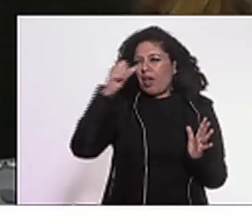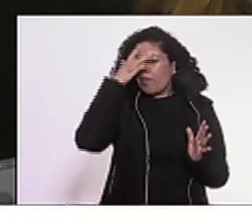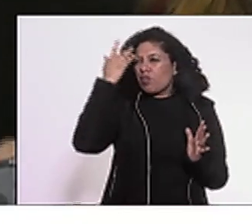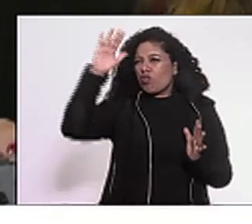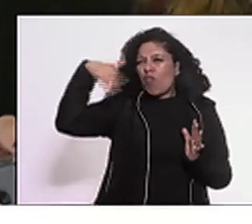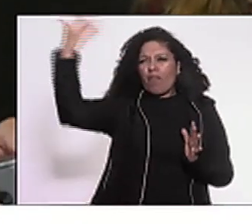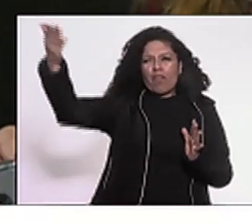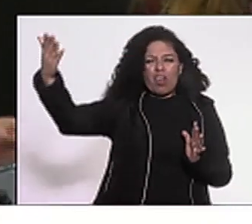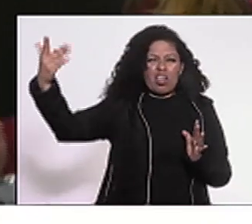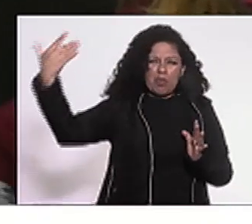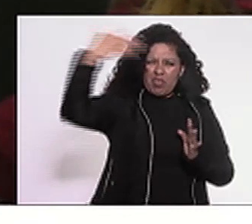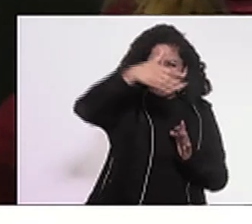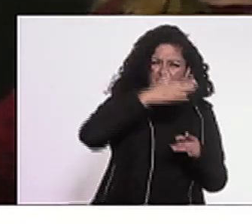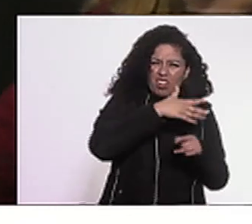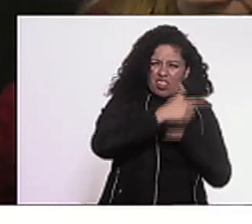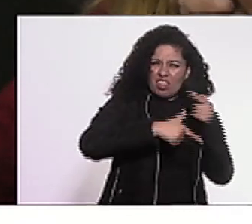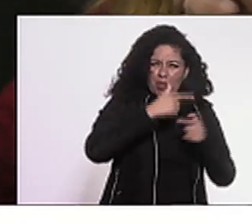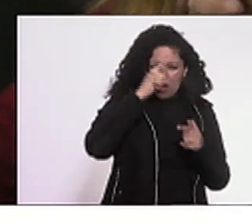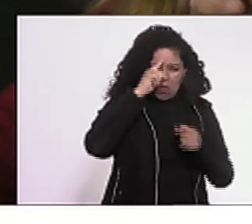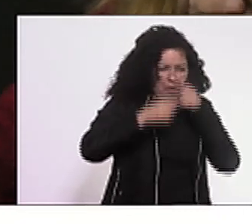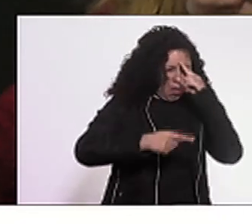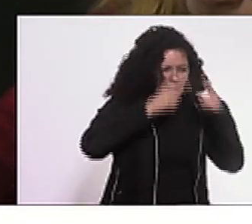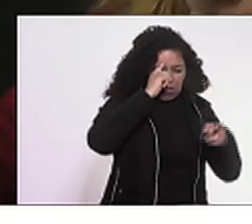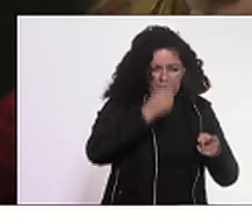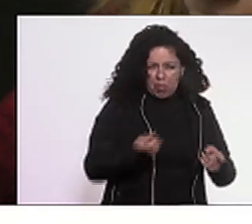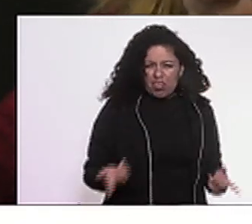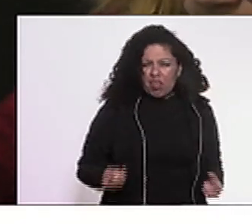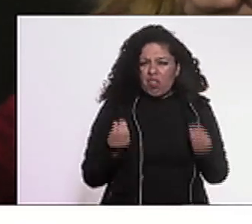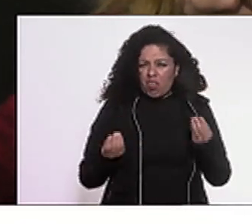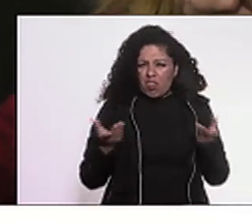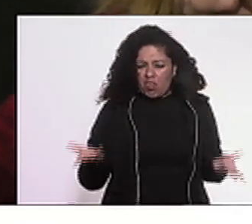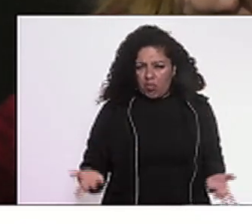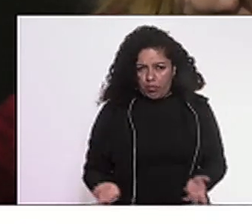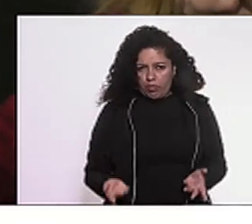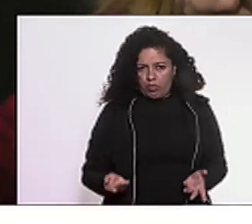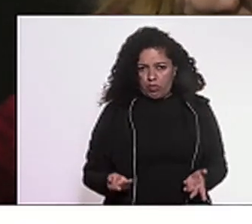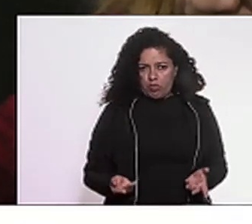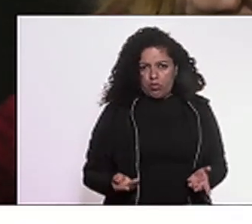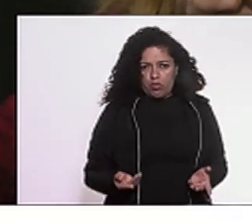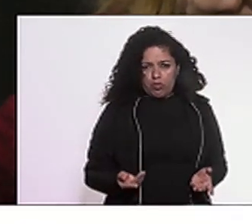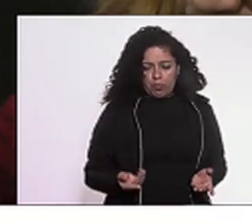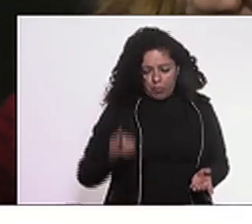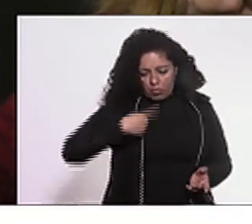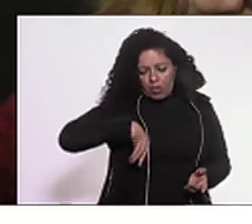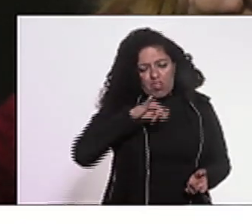E nós tivemos uma experiência dessa de denúncia.